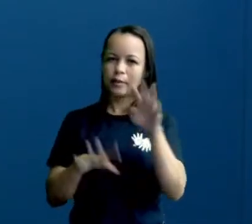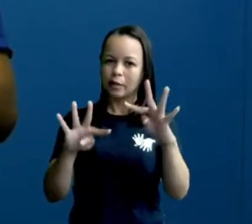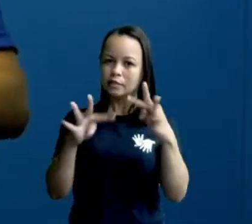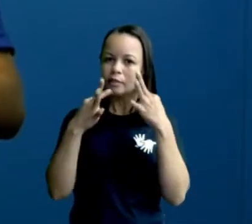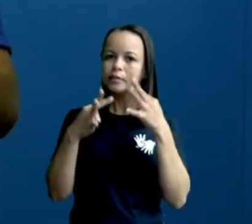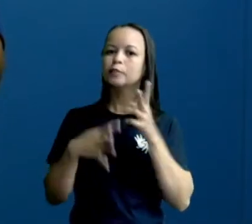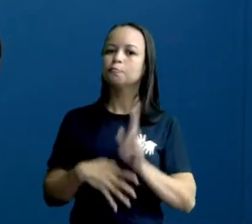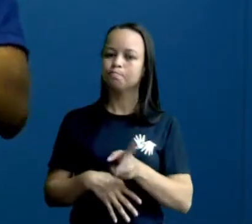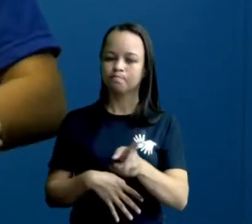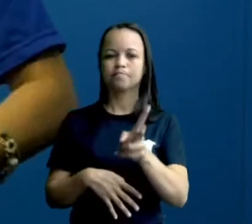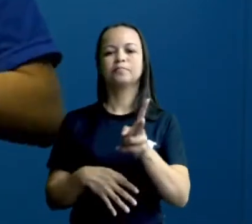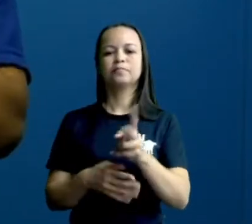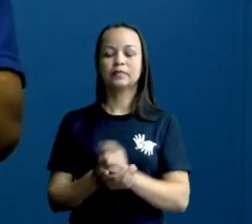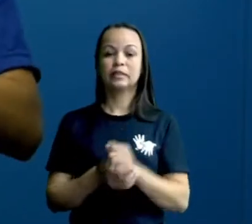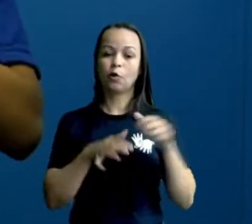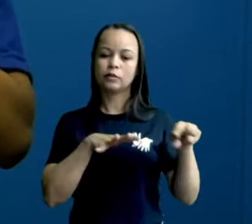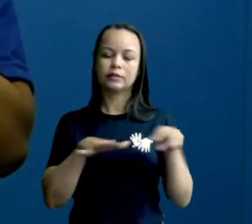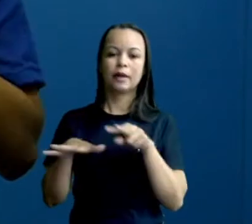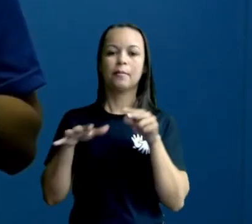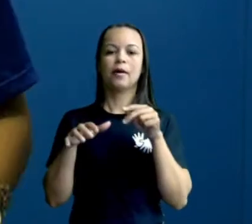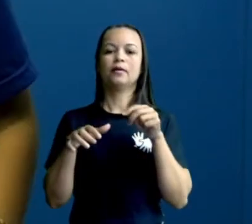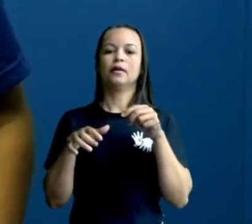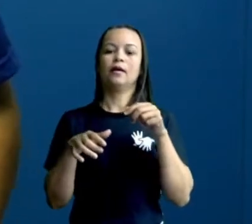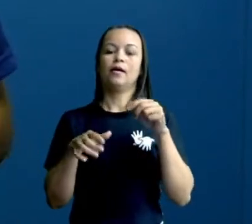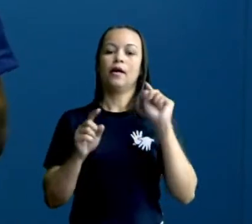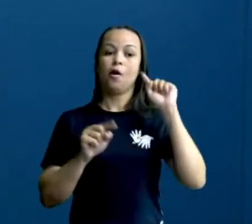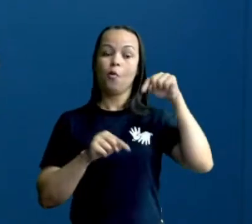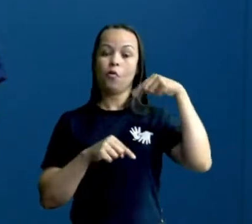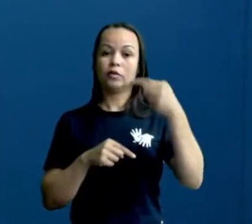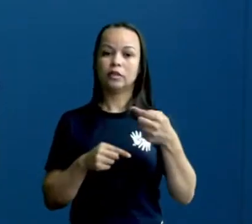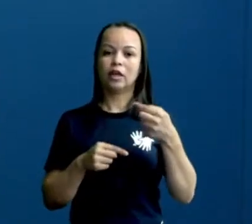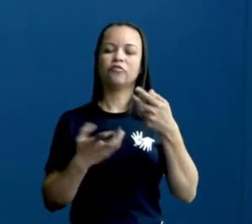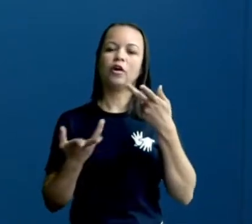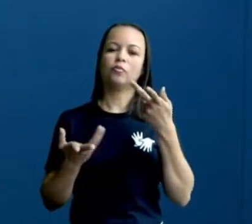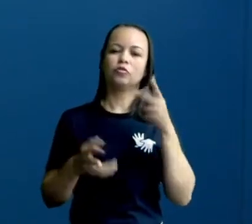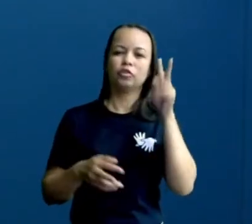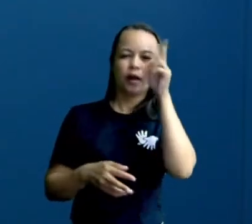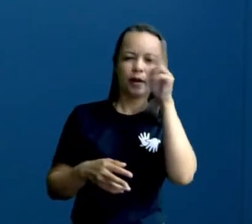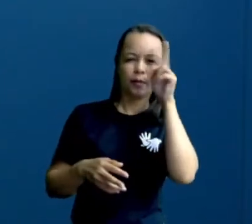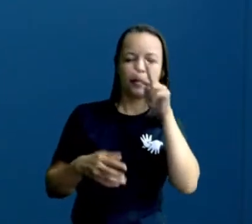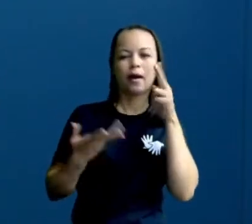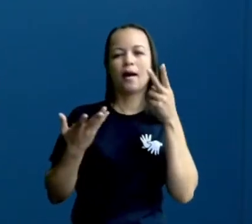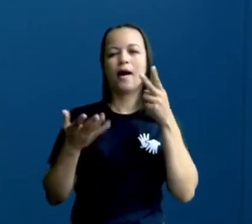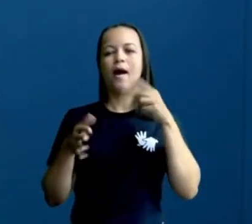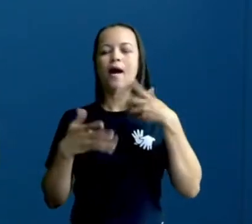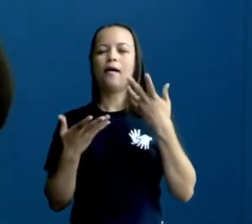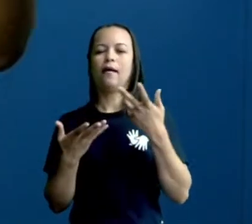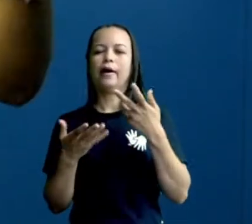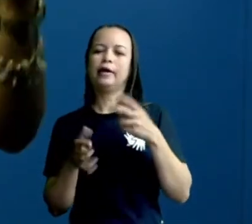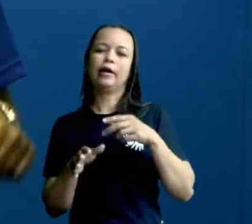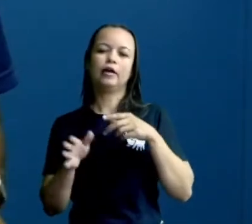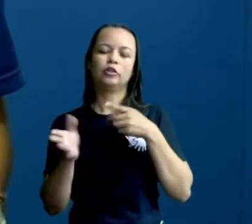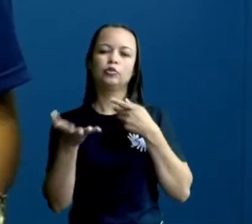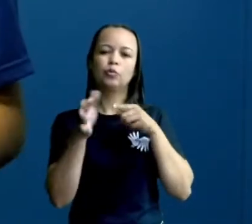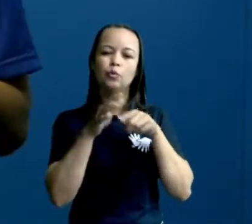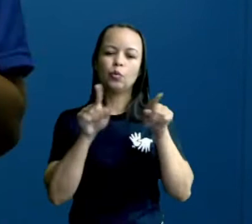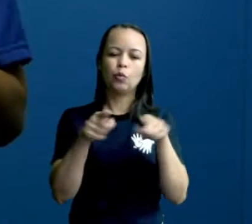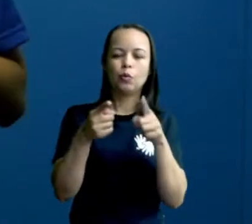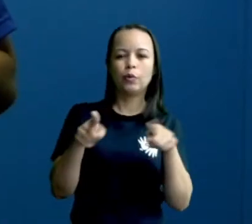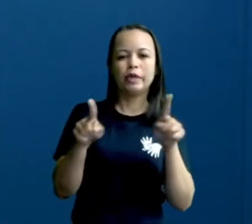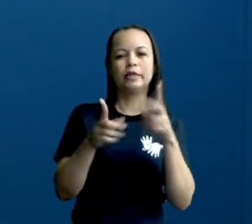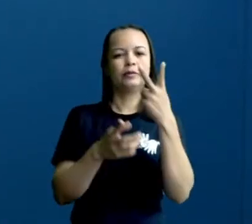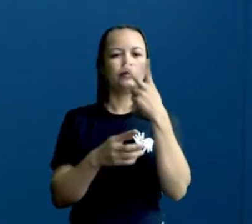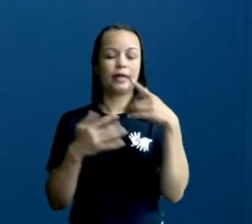estar afiado. Semana que vem a gente vai fazer um quiz de perguntas, relembrar algumas questões do hino da cidade. Vamos ver umas